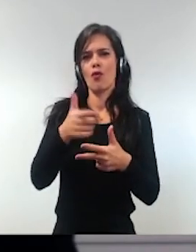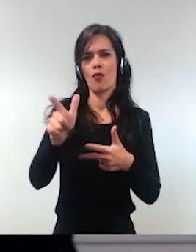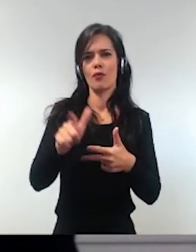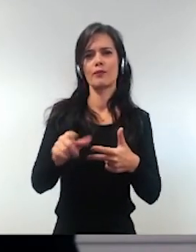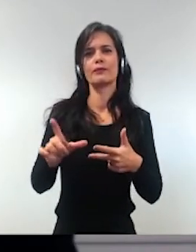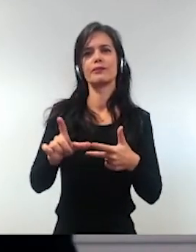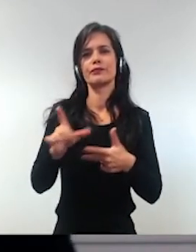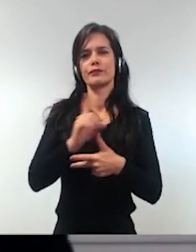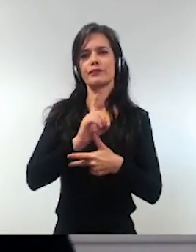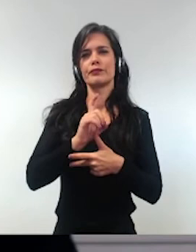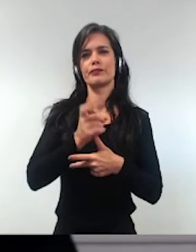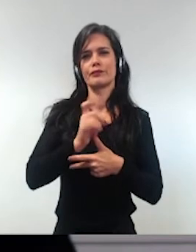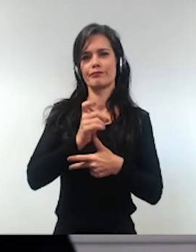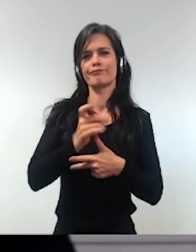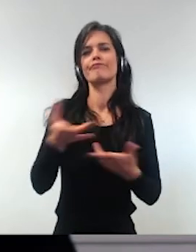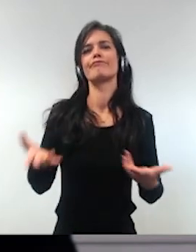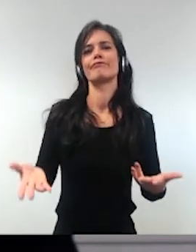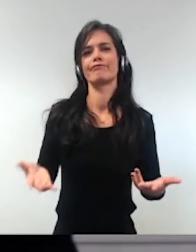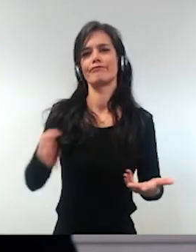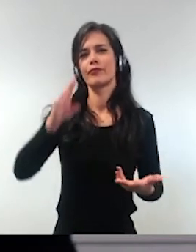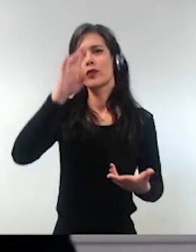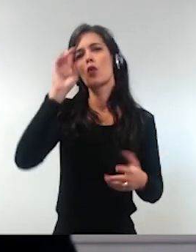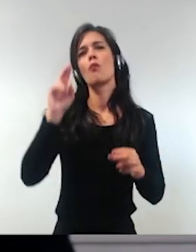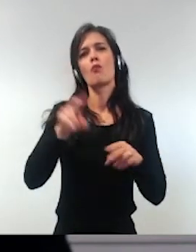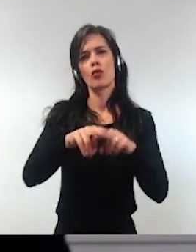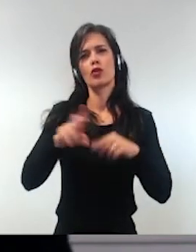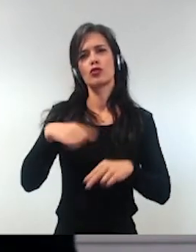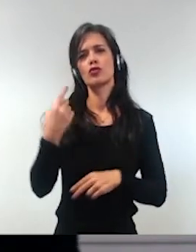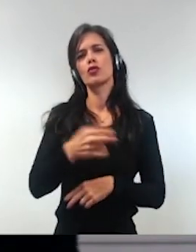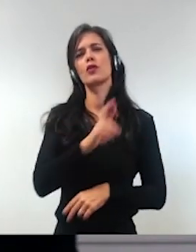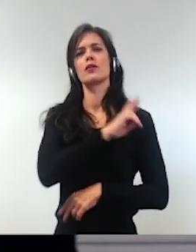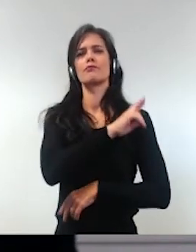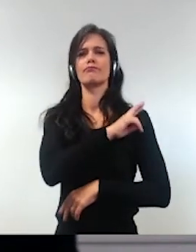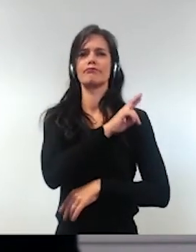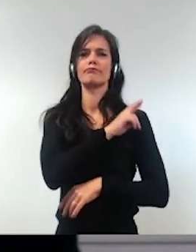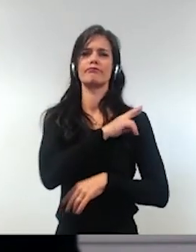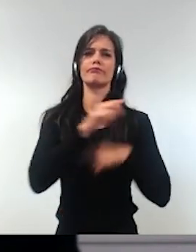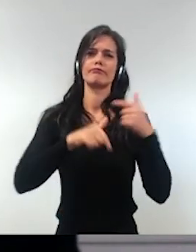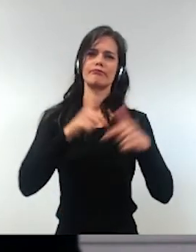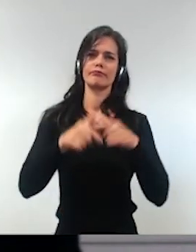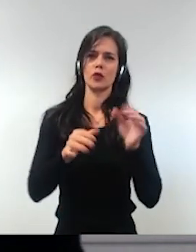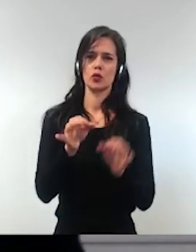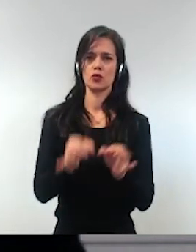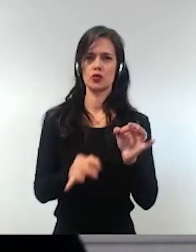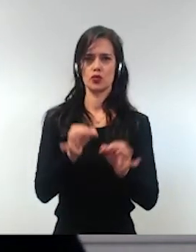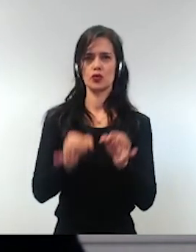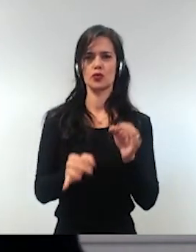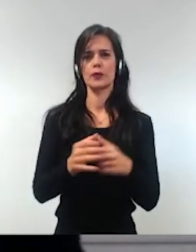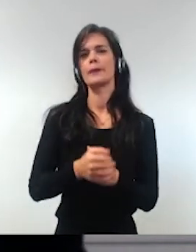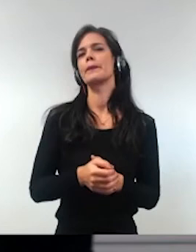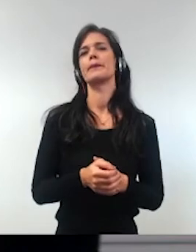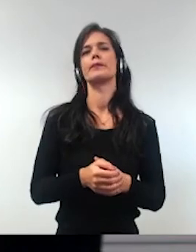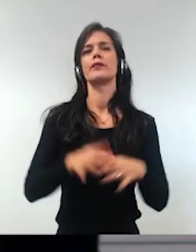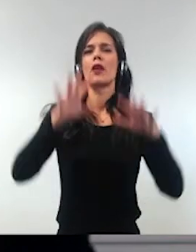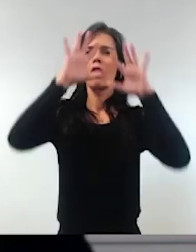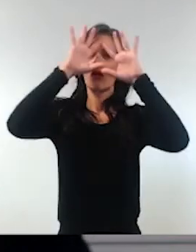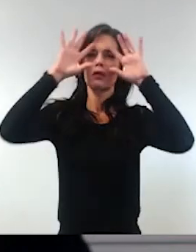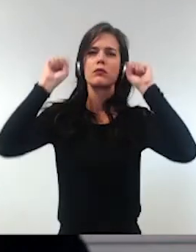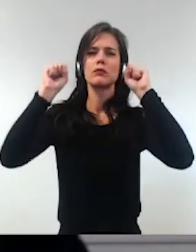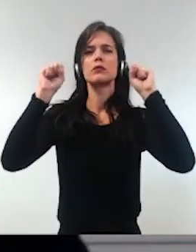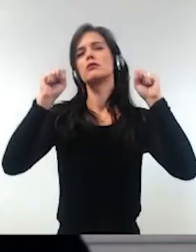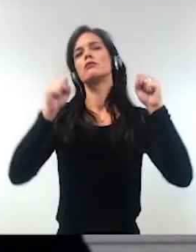Daí a tamanha responsabilidade de todos nós que lidamos com o judiciário. Enfim, os tribunais